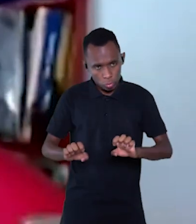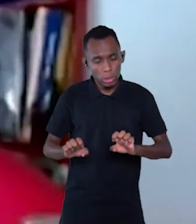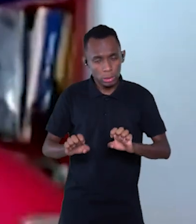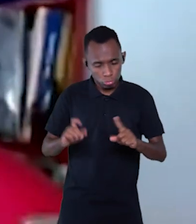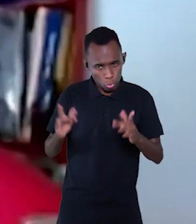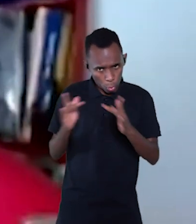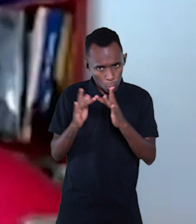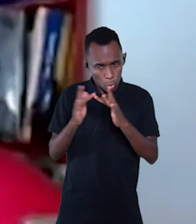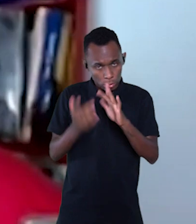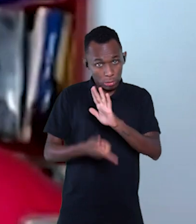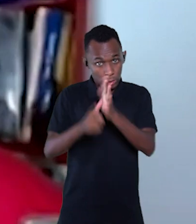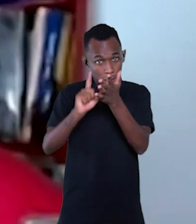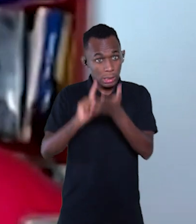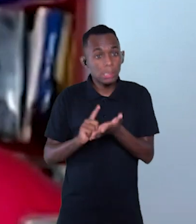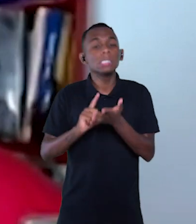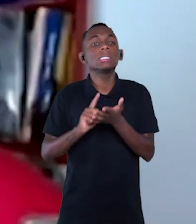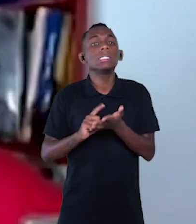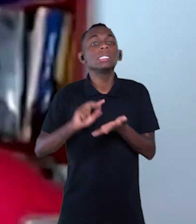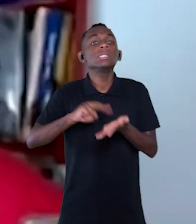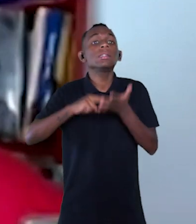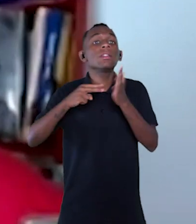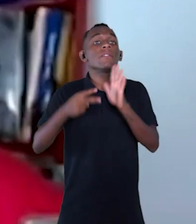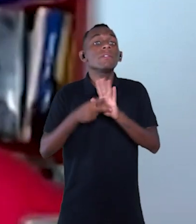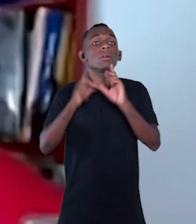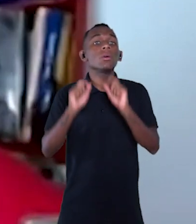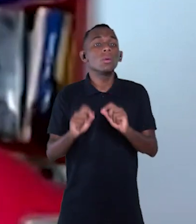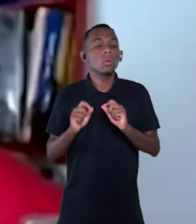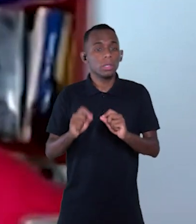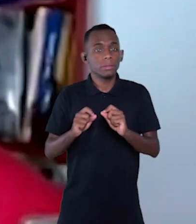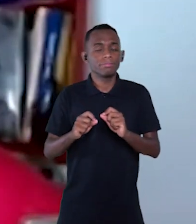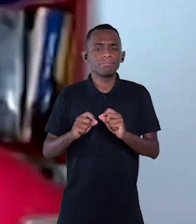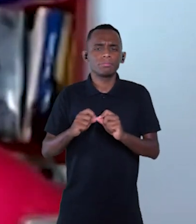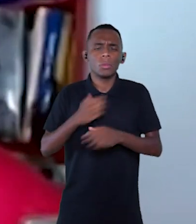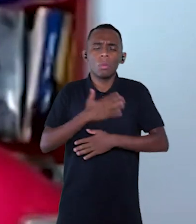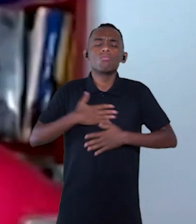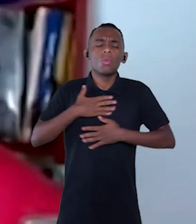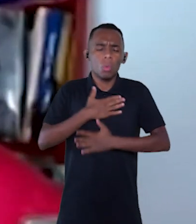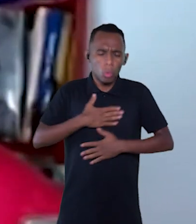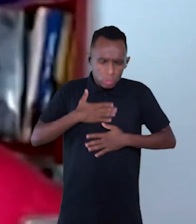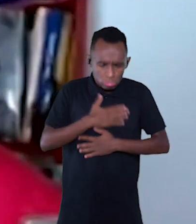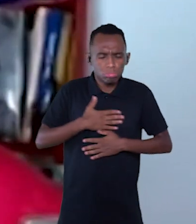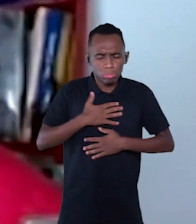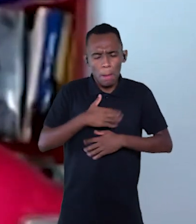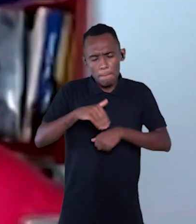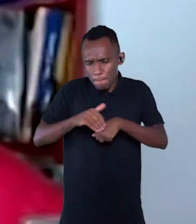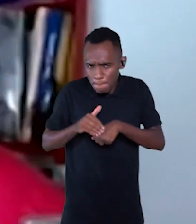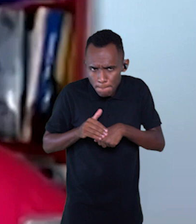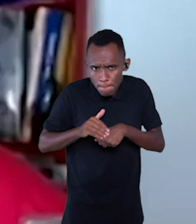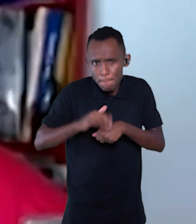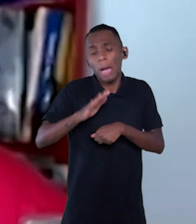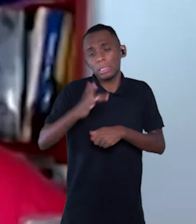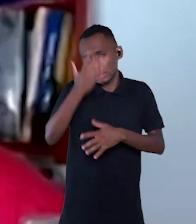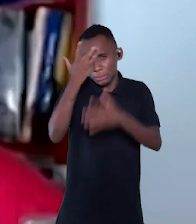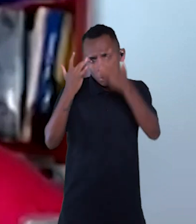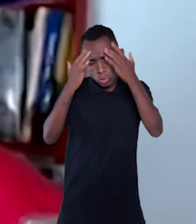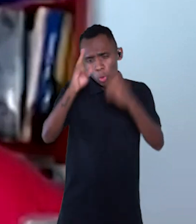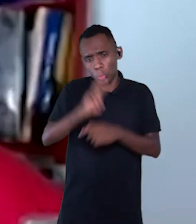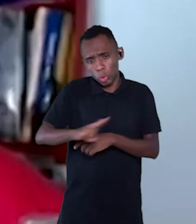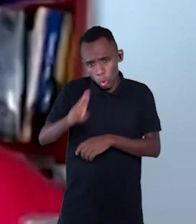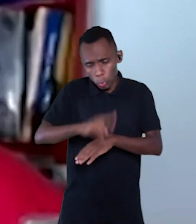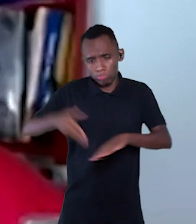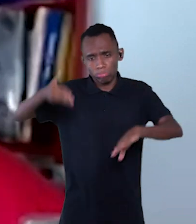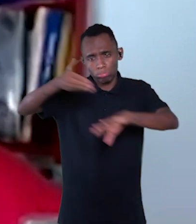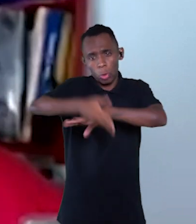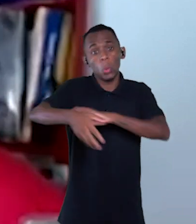primária, isso aumenta a satisfação do usuário desse sistema, isso